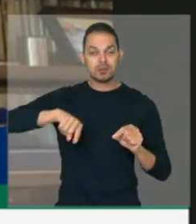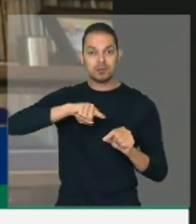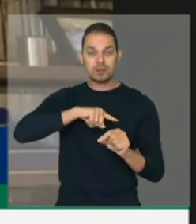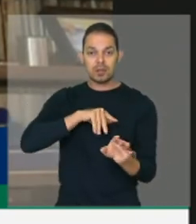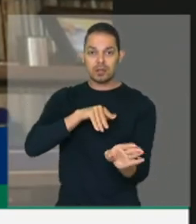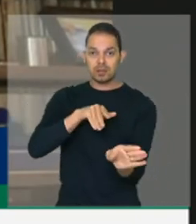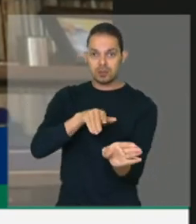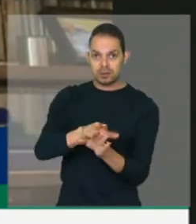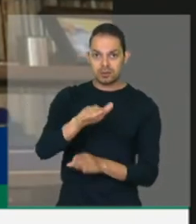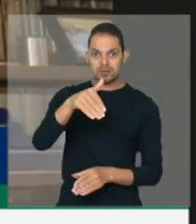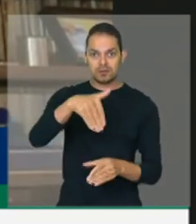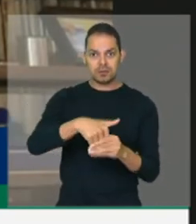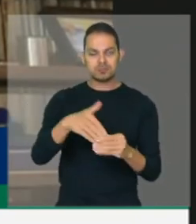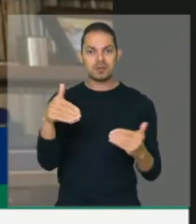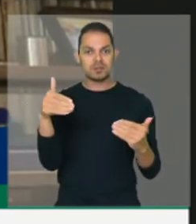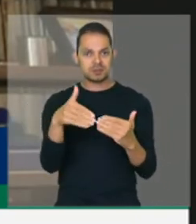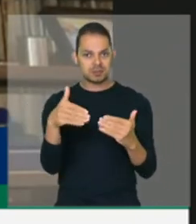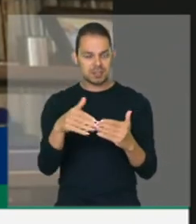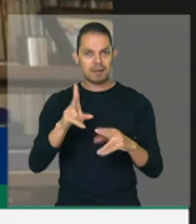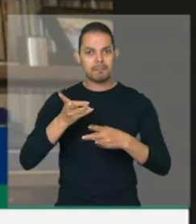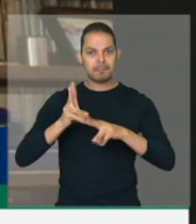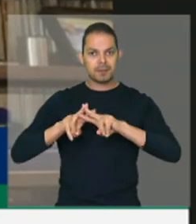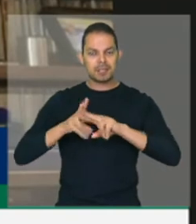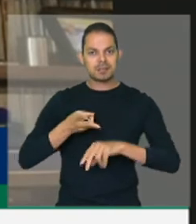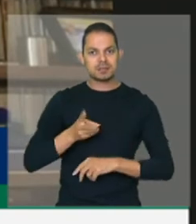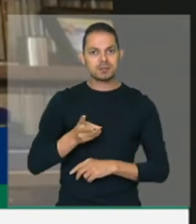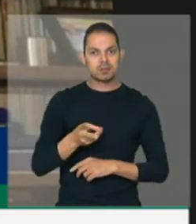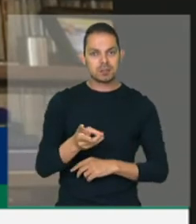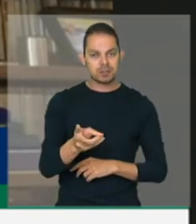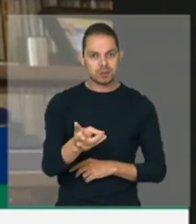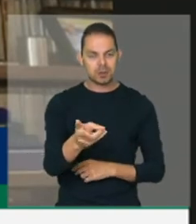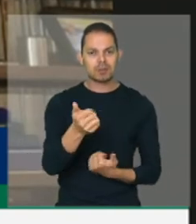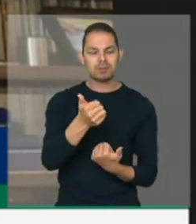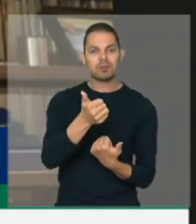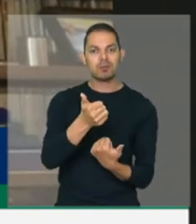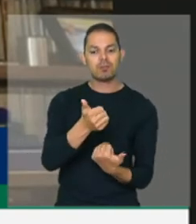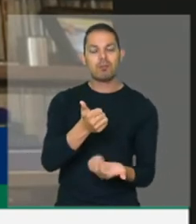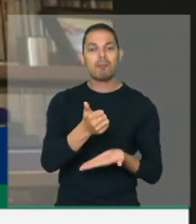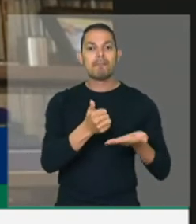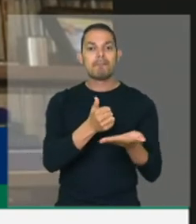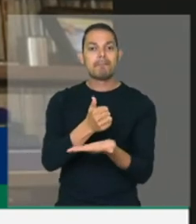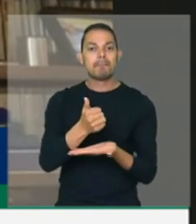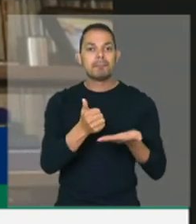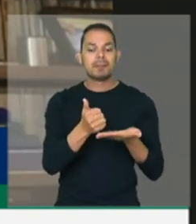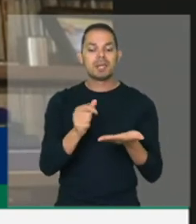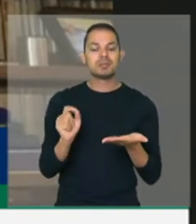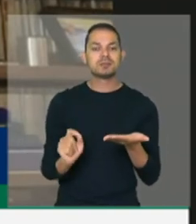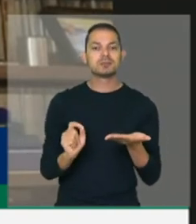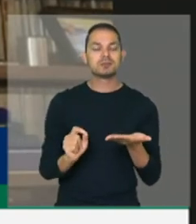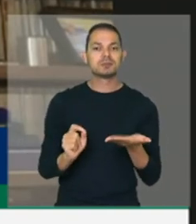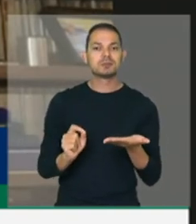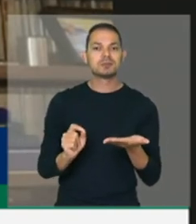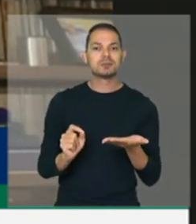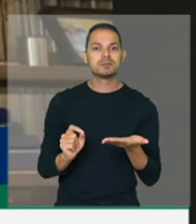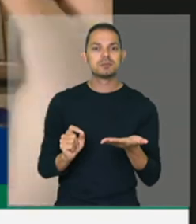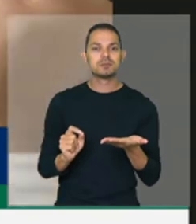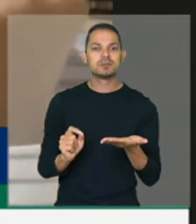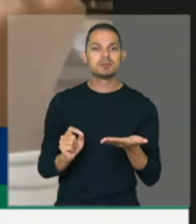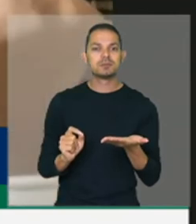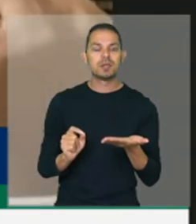o voto favorável à manutenção da prisão com base em um fundamento.